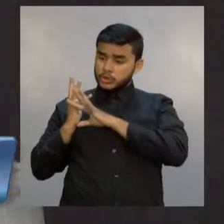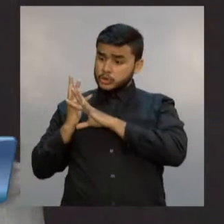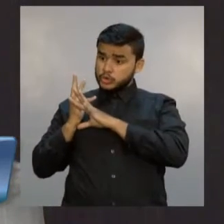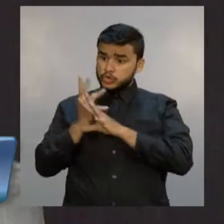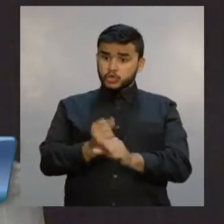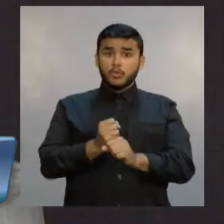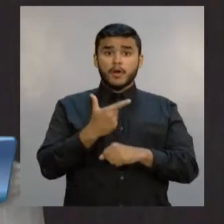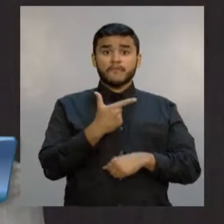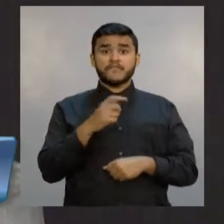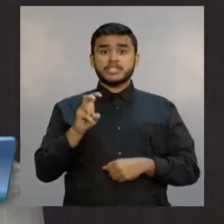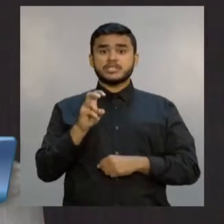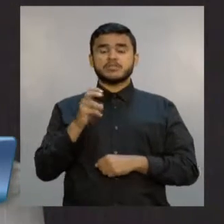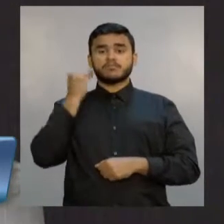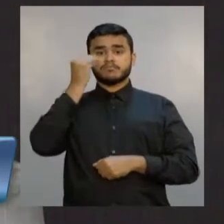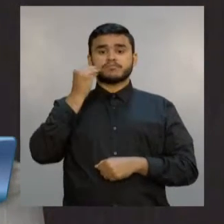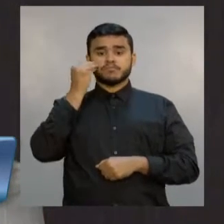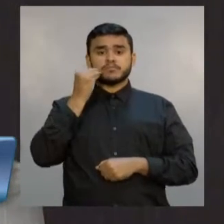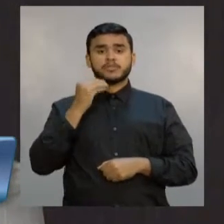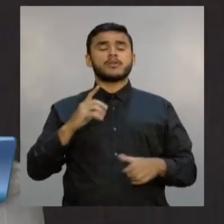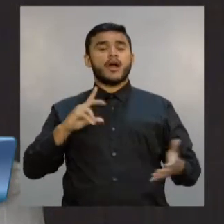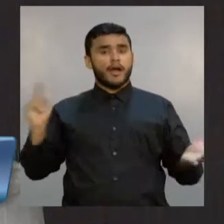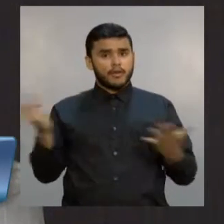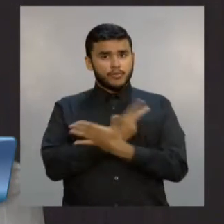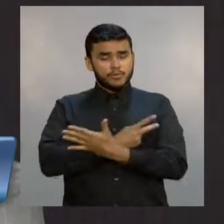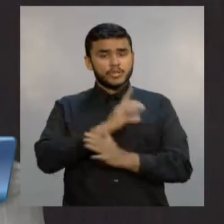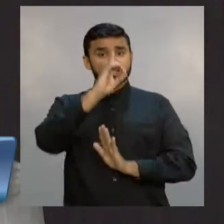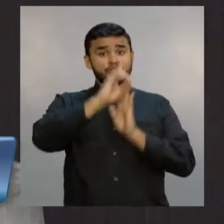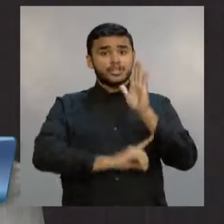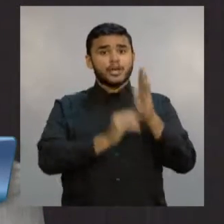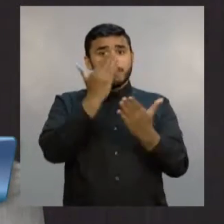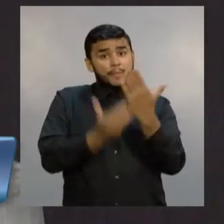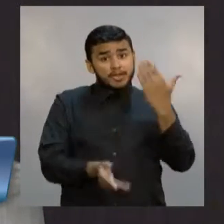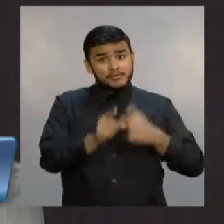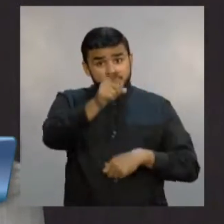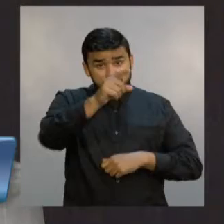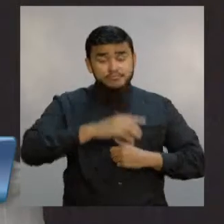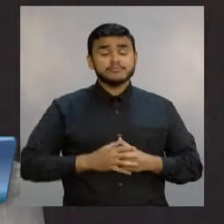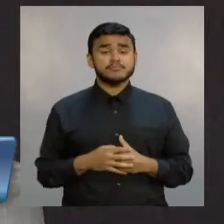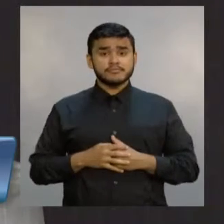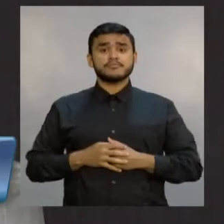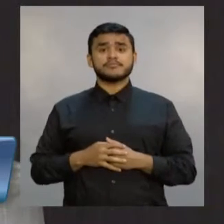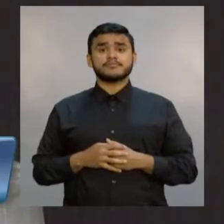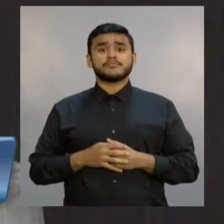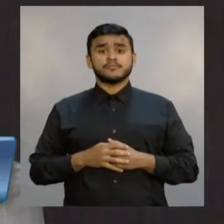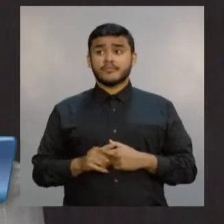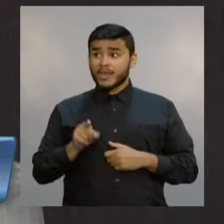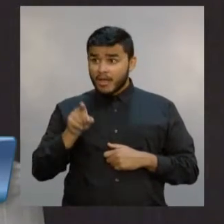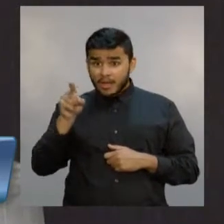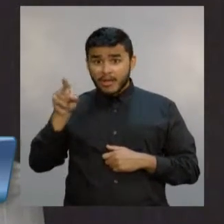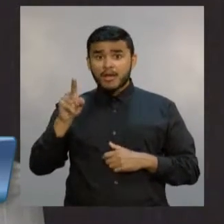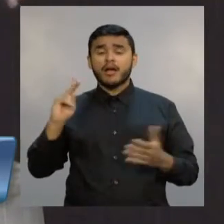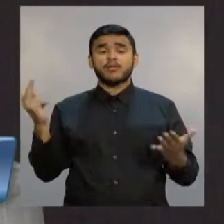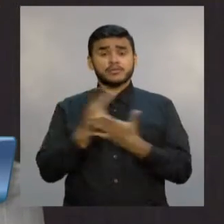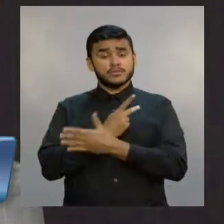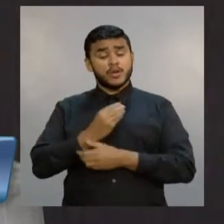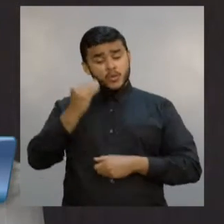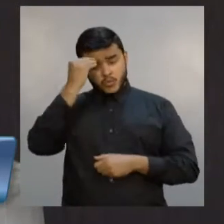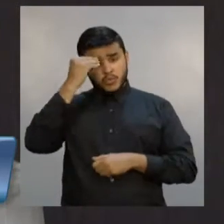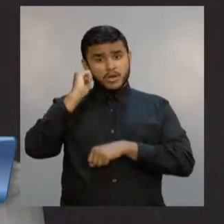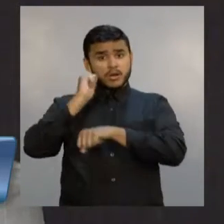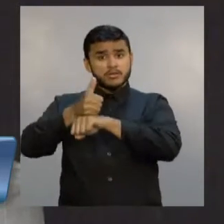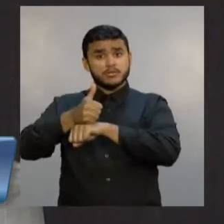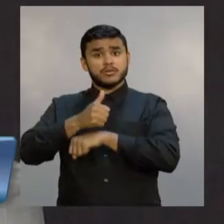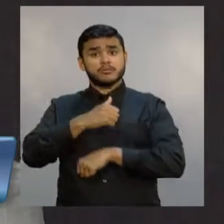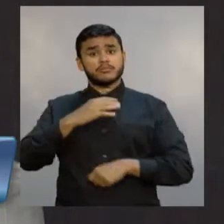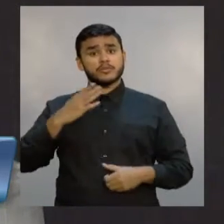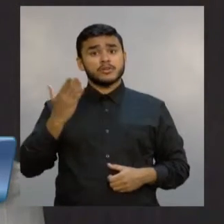magistério, você sabe que você vai ser tungada no seu direito previdenciário por este governo. Você que é trabalhadora